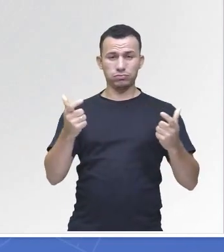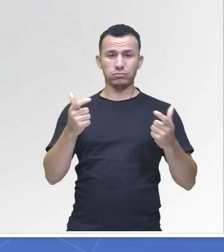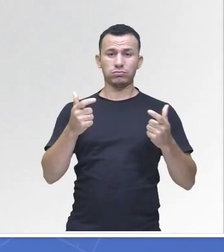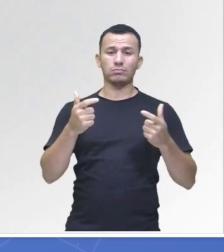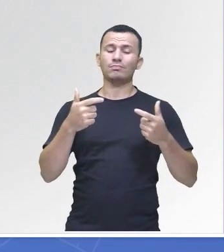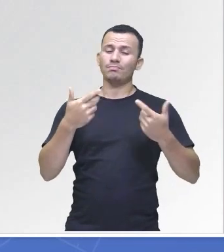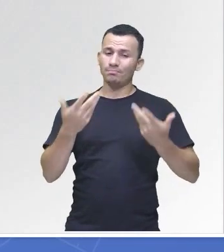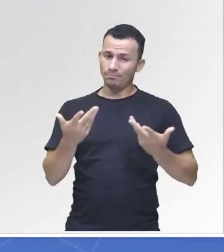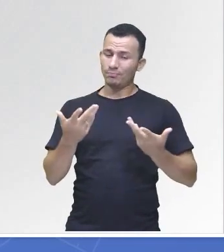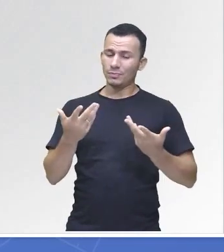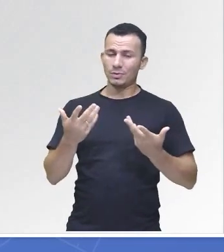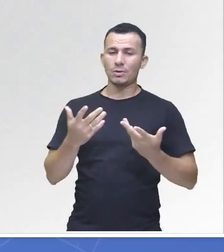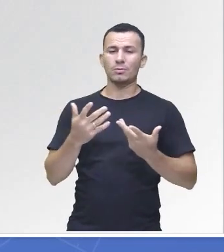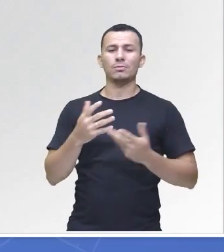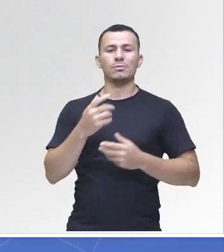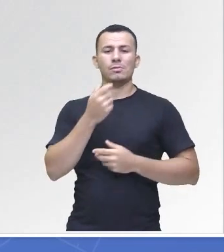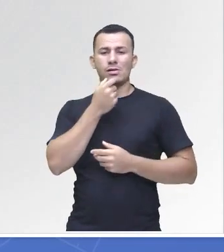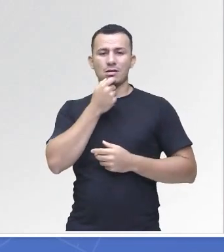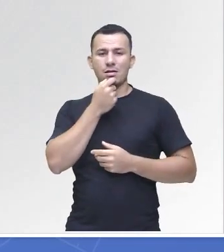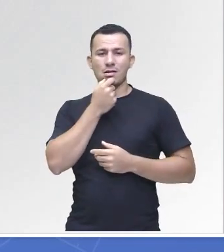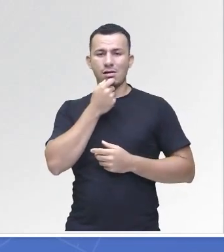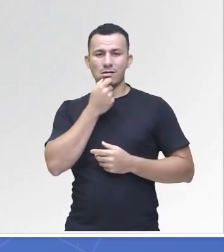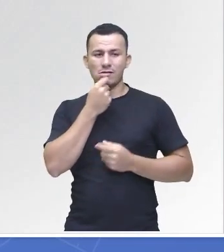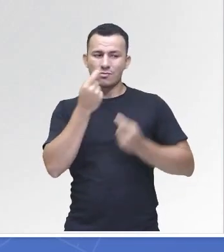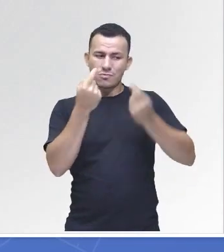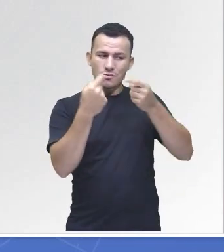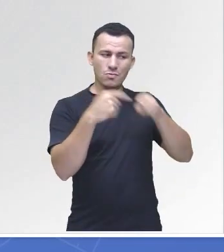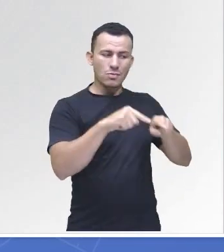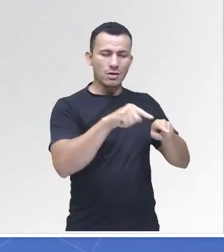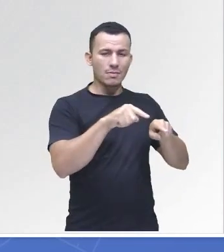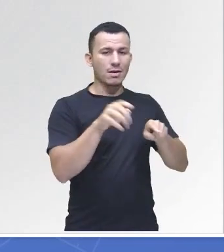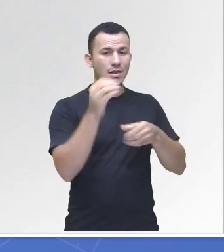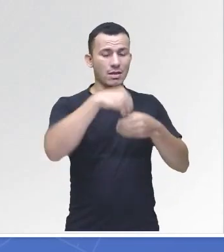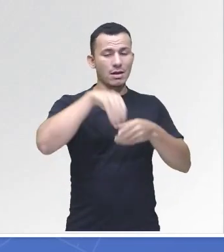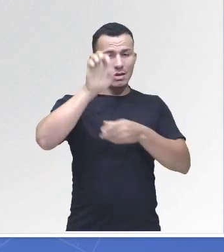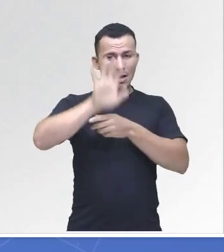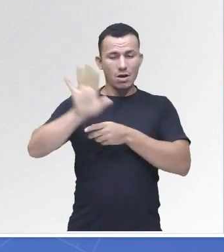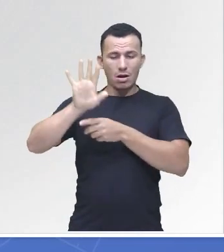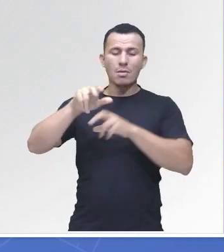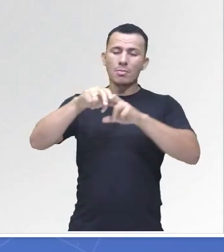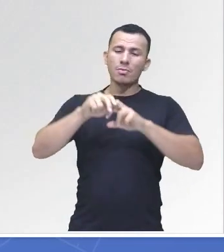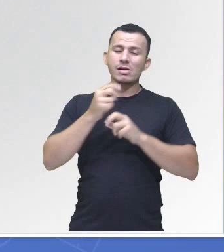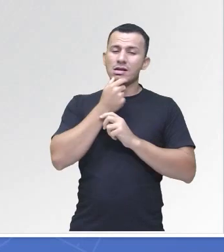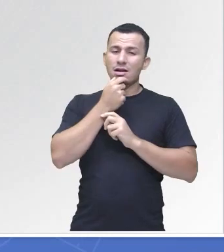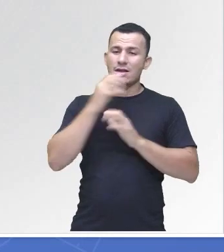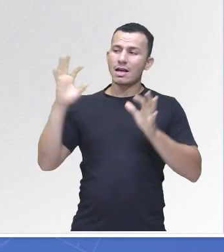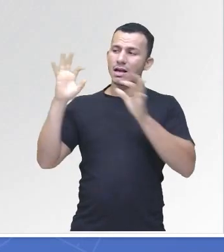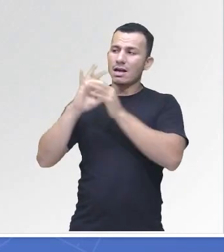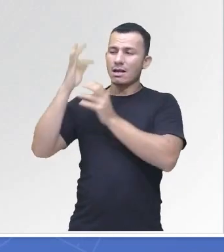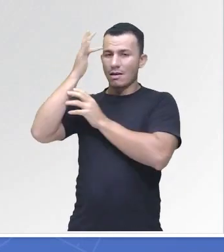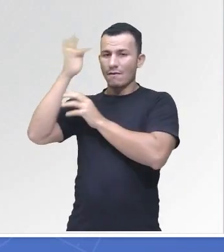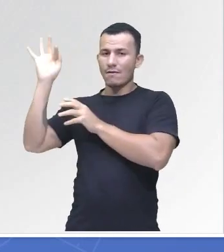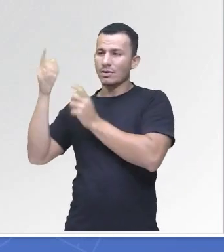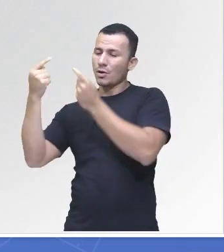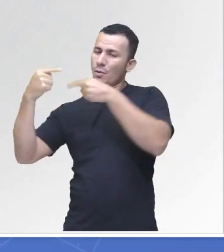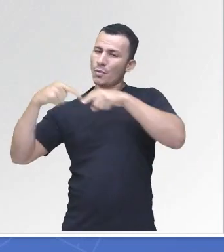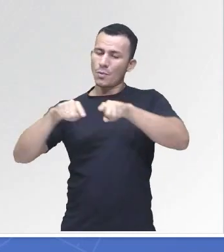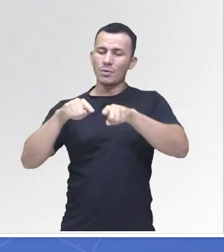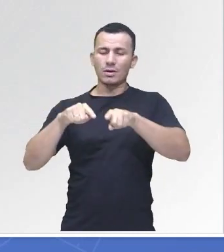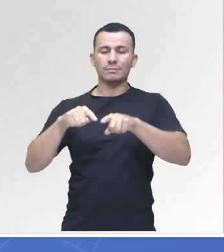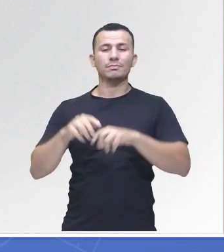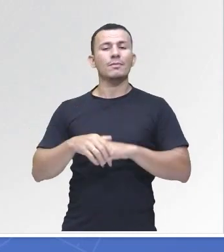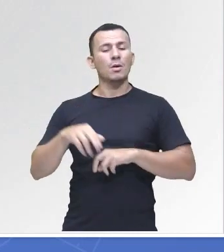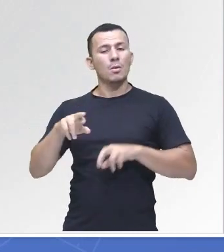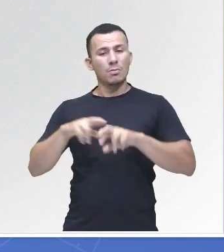concorrente direta da Inglaterra dentro da Europa. Então a Inglaterra se une com a França e posteriormente com a Rússia, formando